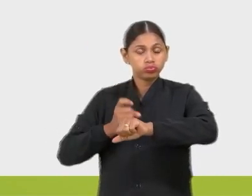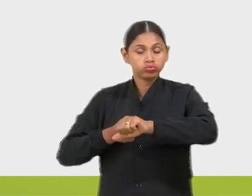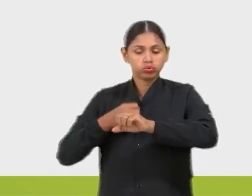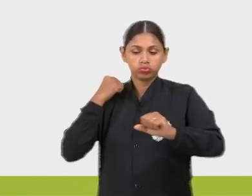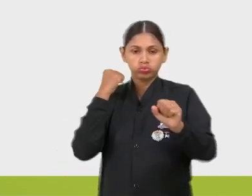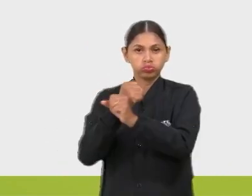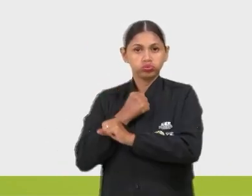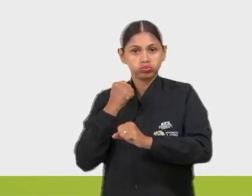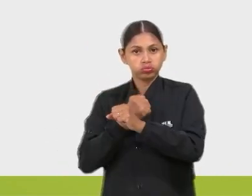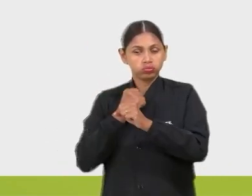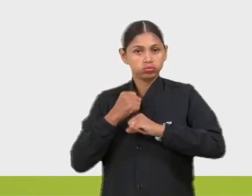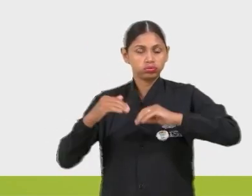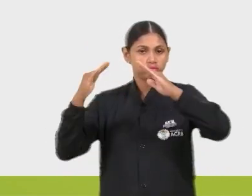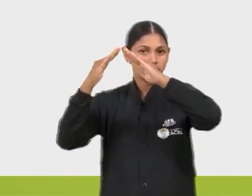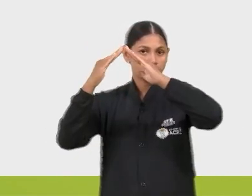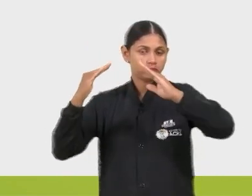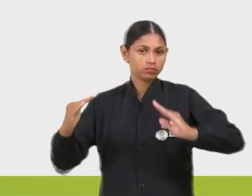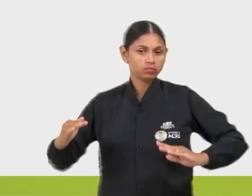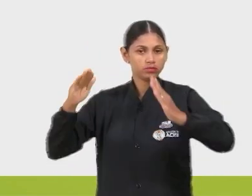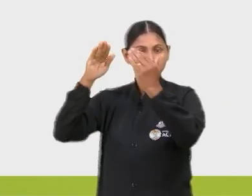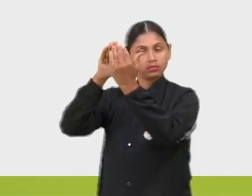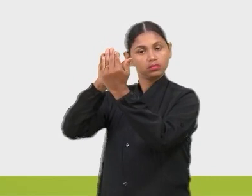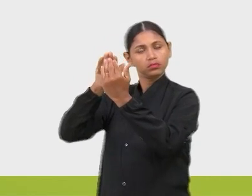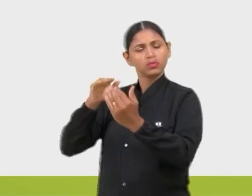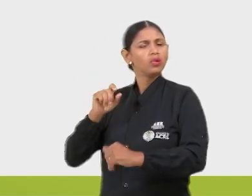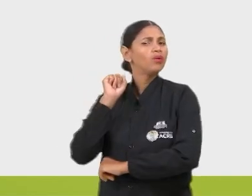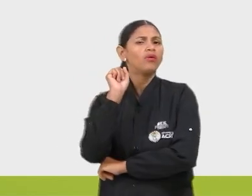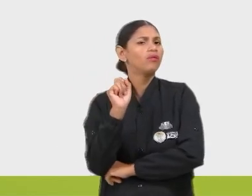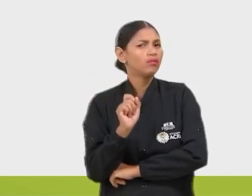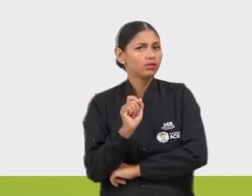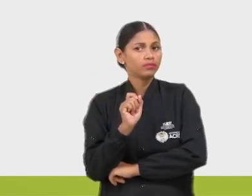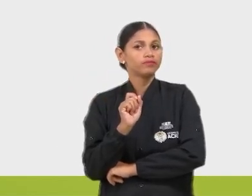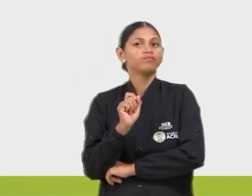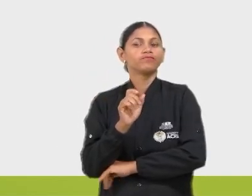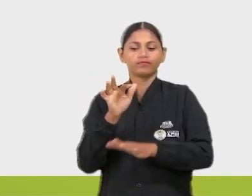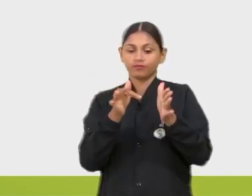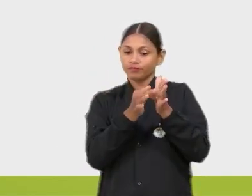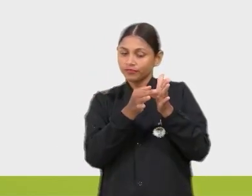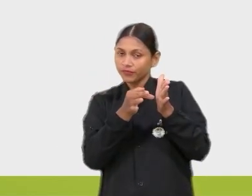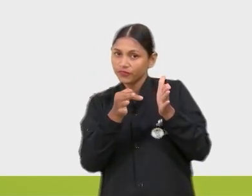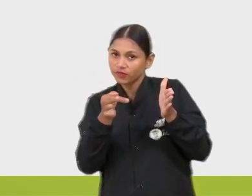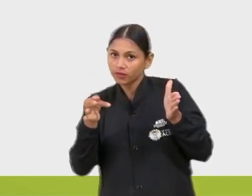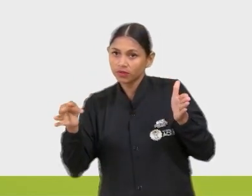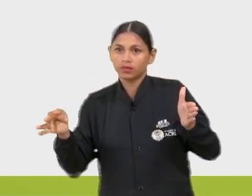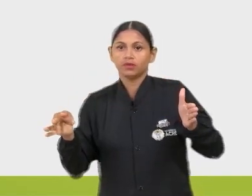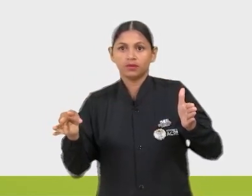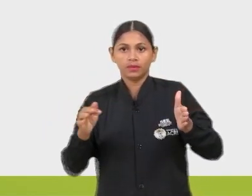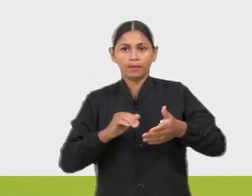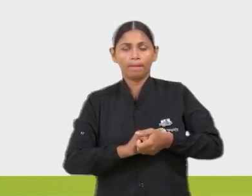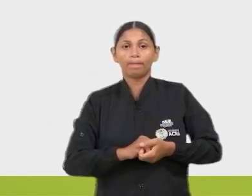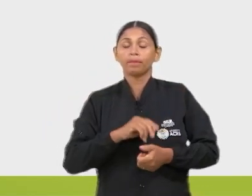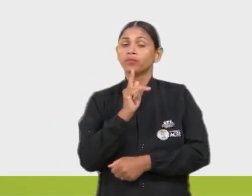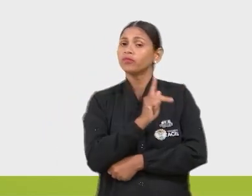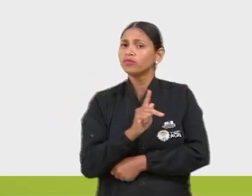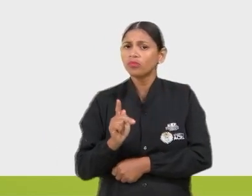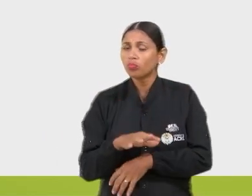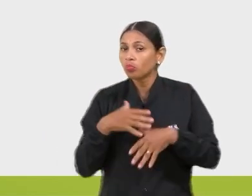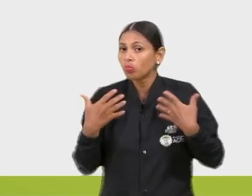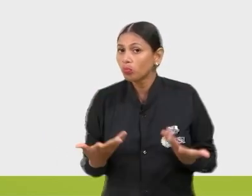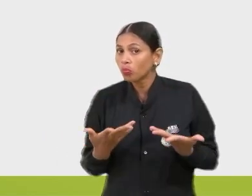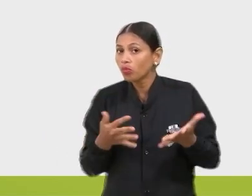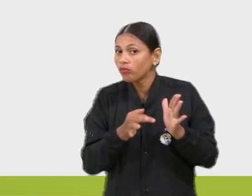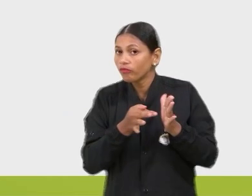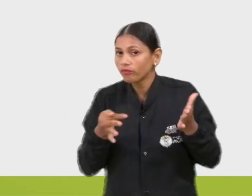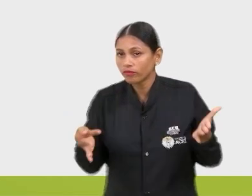construção da pirâmide é... Aí você vai fazer o quê? Vai aplicar a fórmula coringa, né? Professor, qual é a fórmula coringa? Essa aqui,